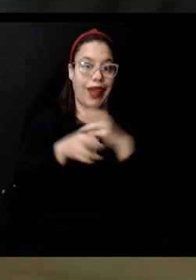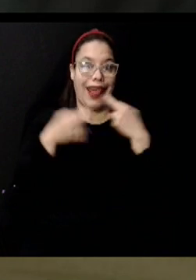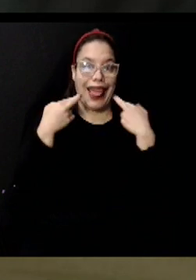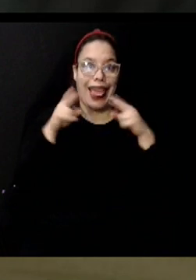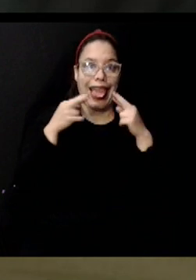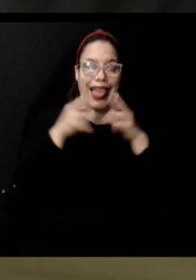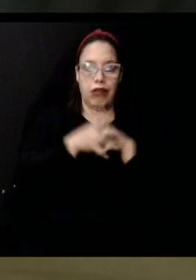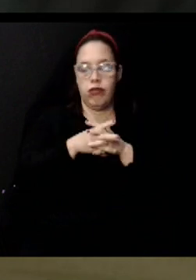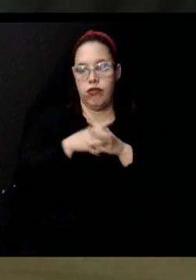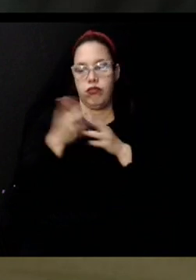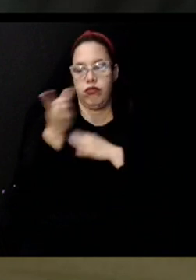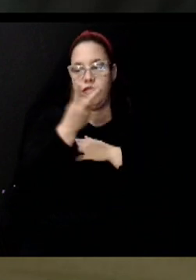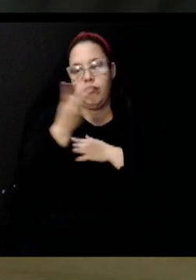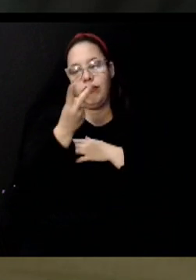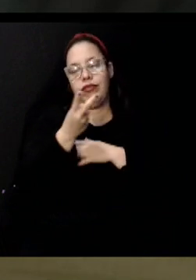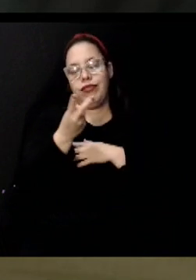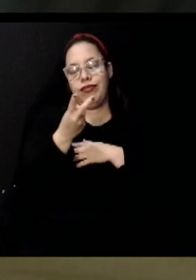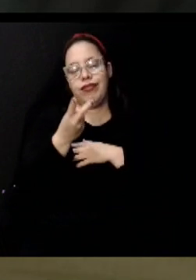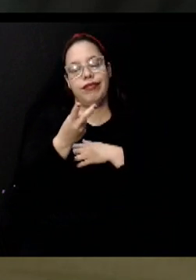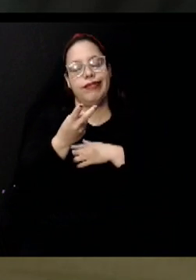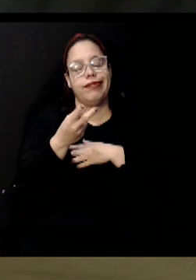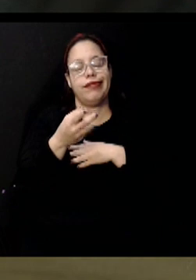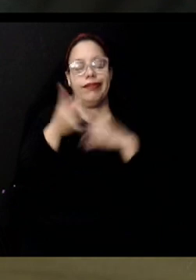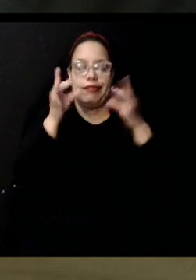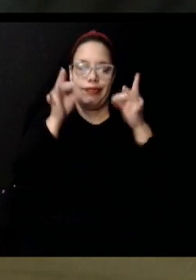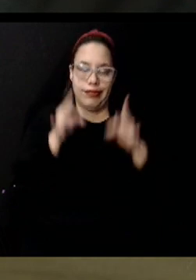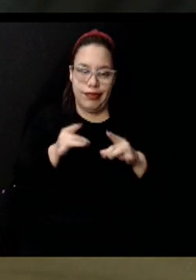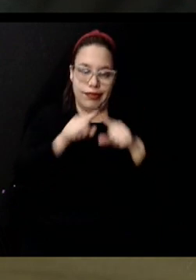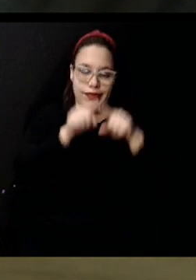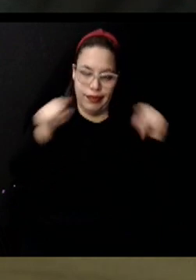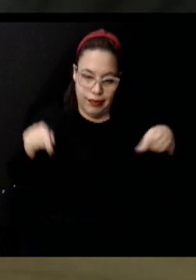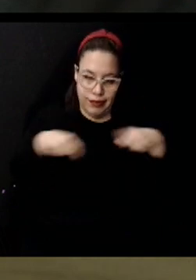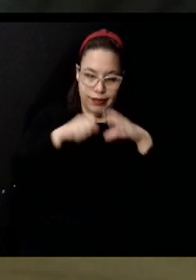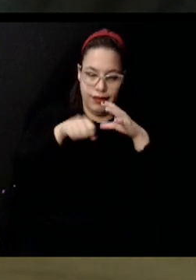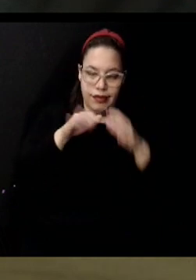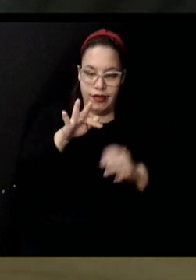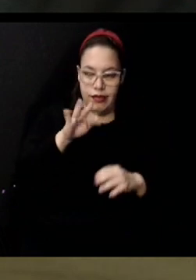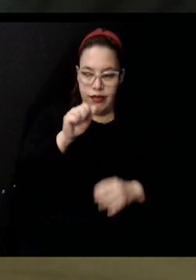duas especialistas incríveis aqui no Estúdio Câmara. Fabiana Lúcio,